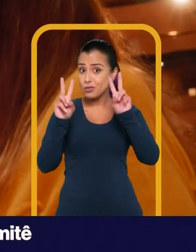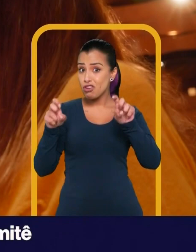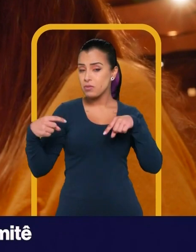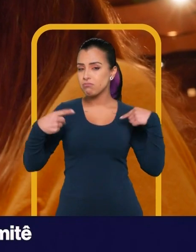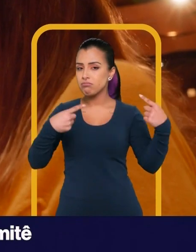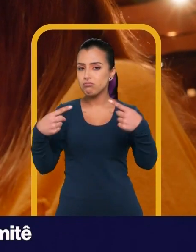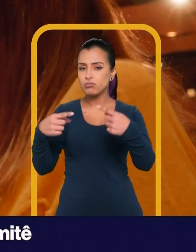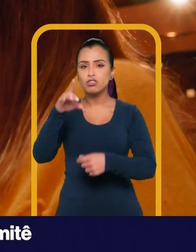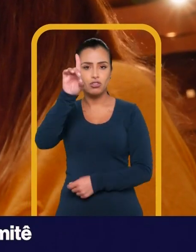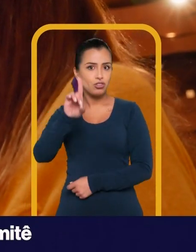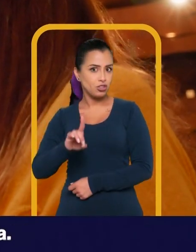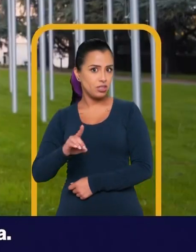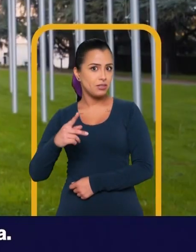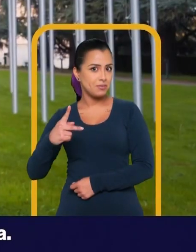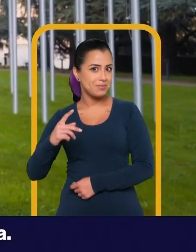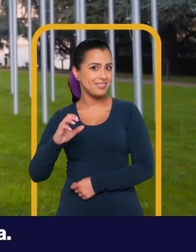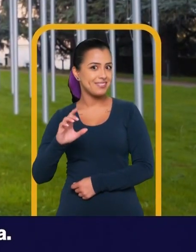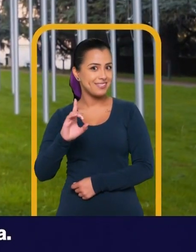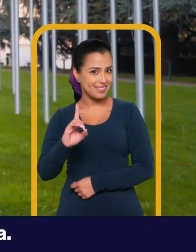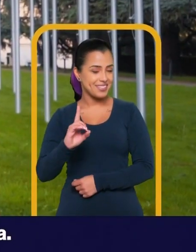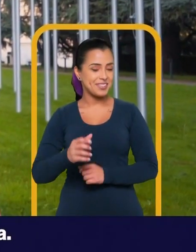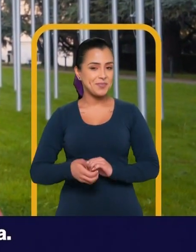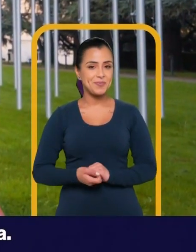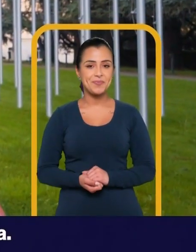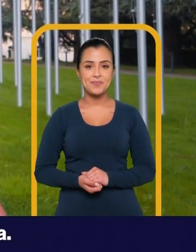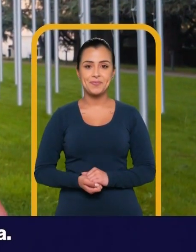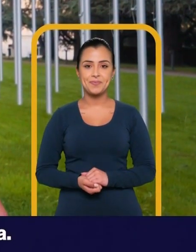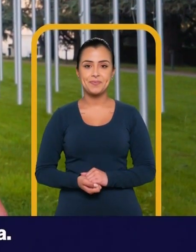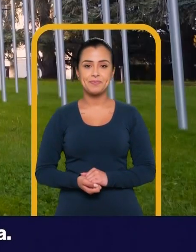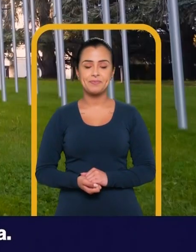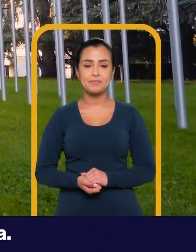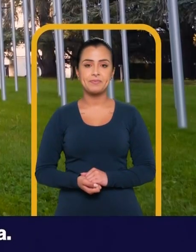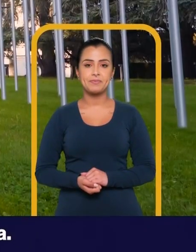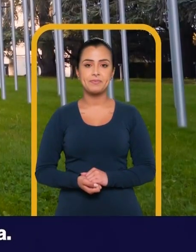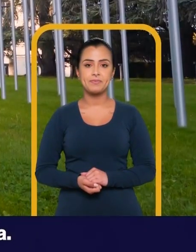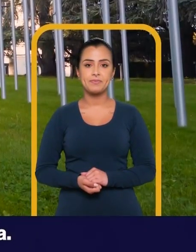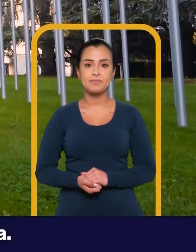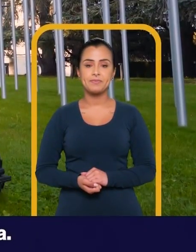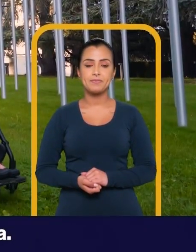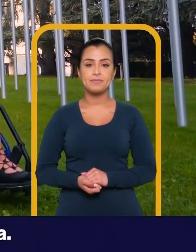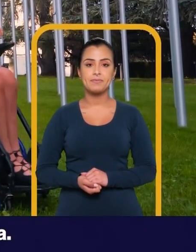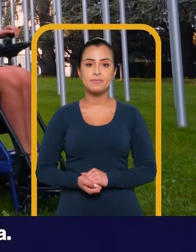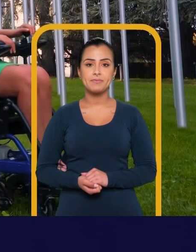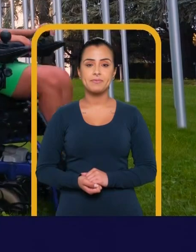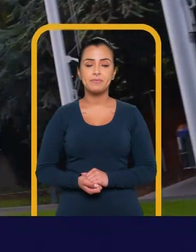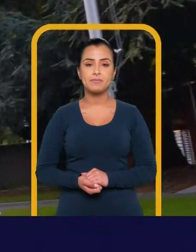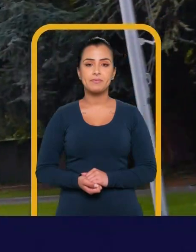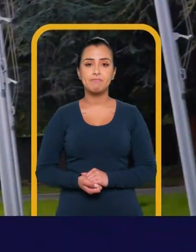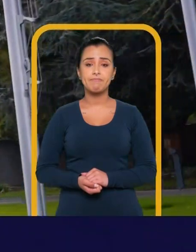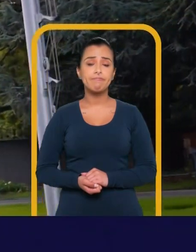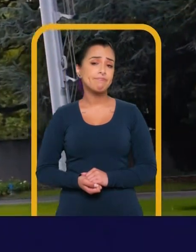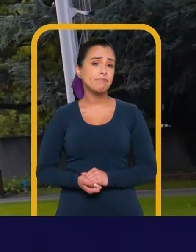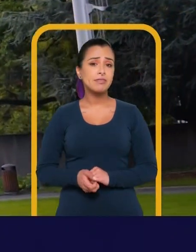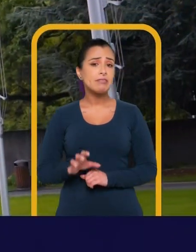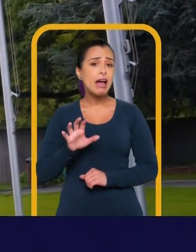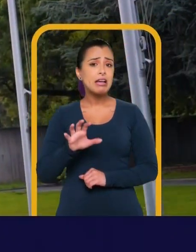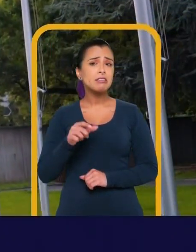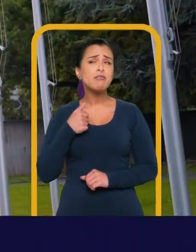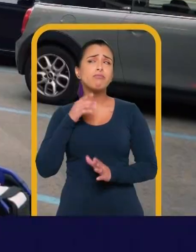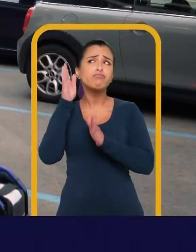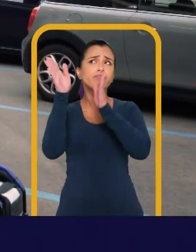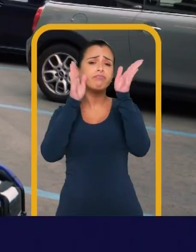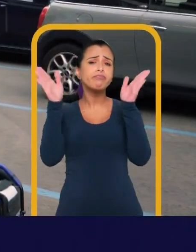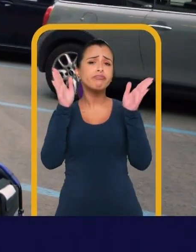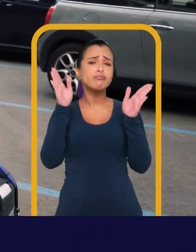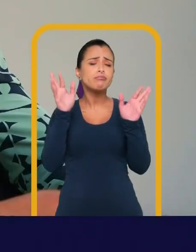brasileira no Comitê sobre os Direitos das Pessoas com Deficiência. E eu sigo em